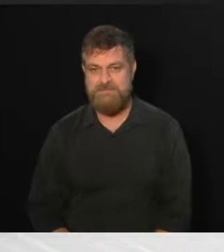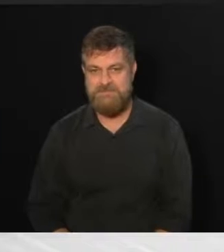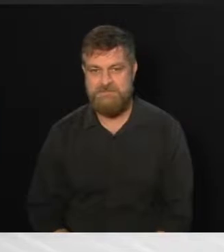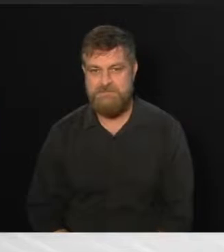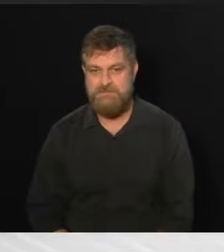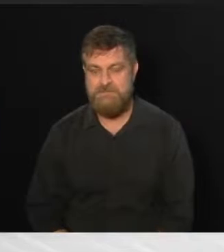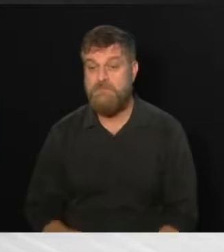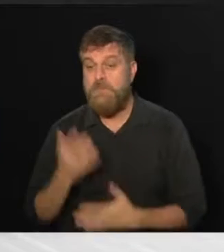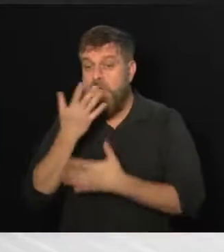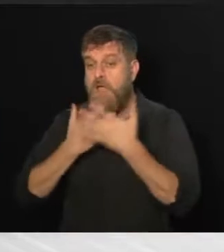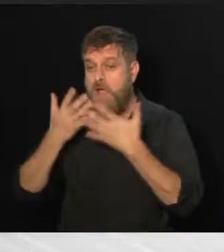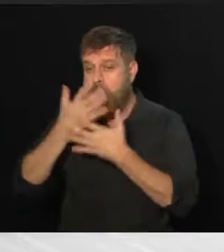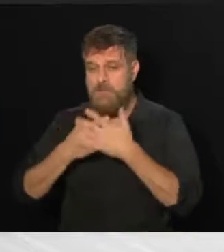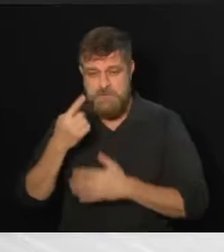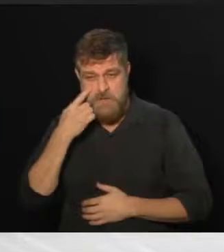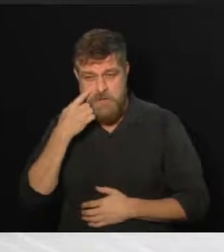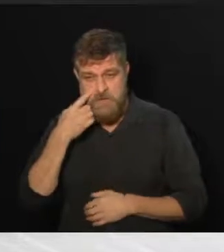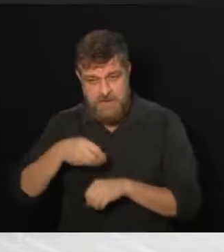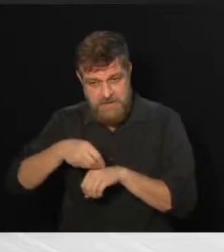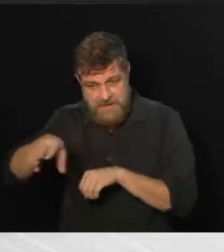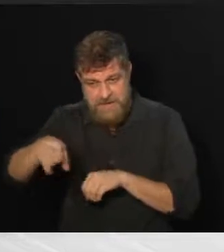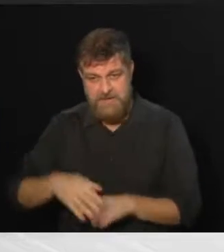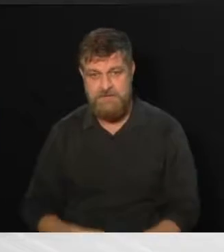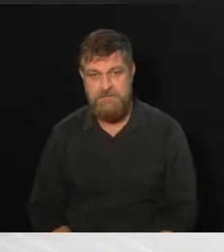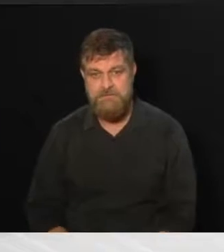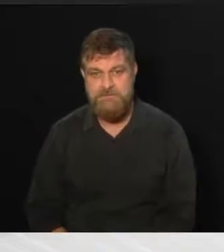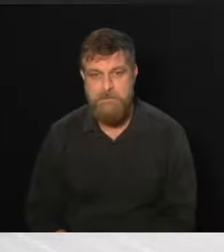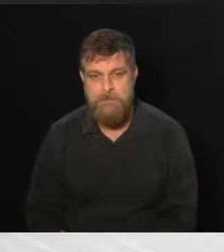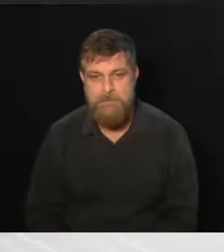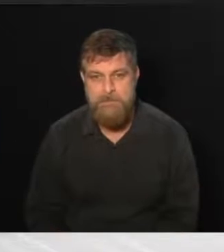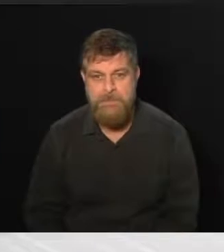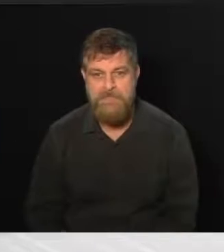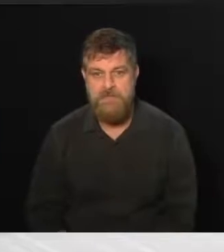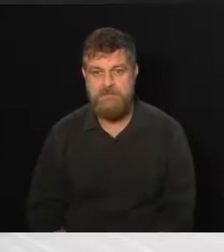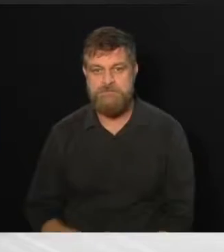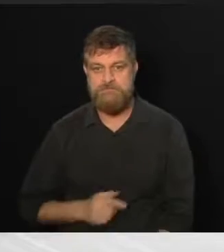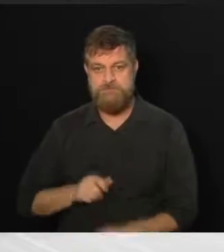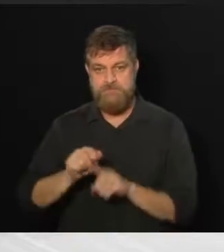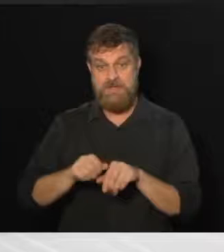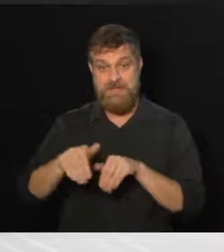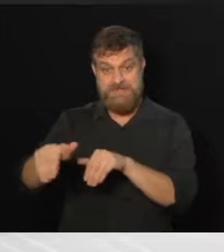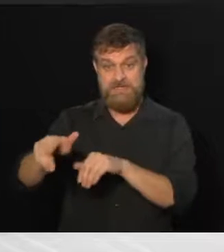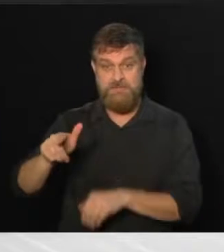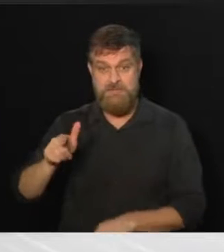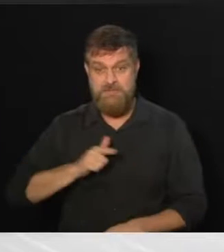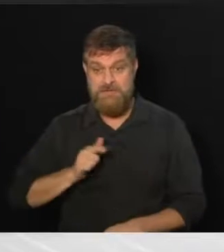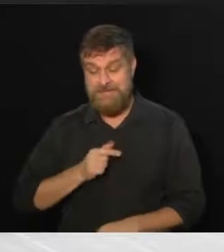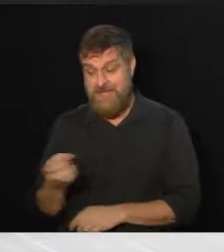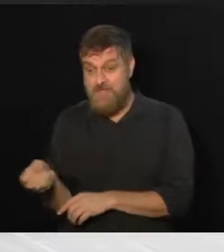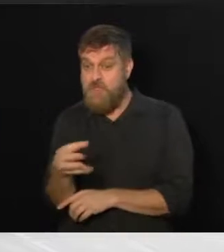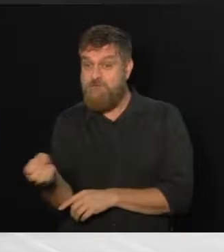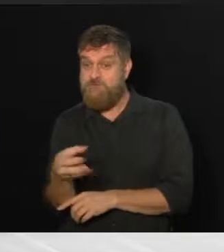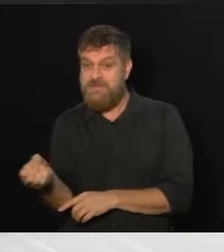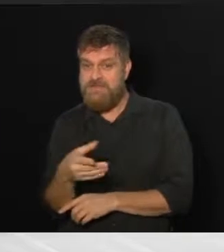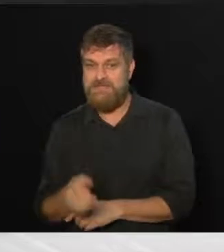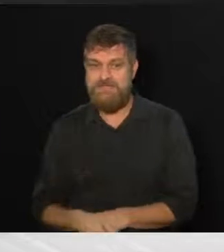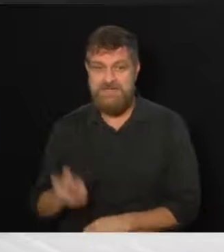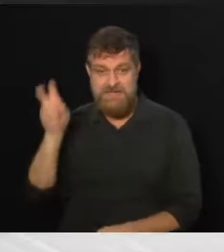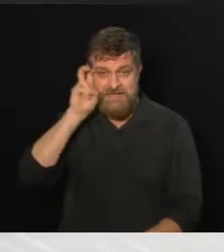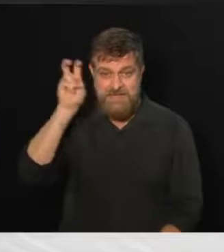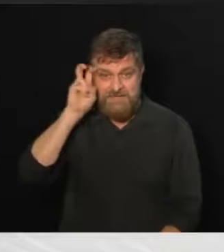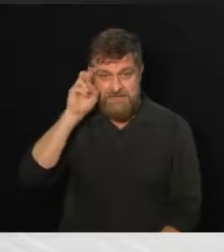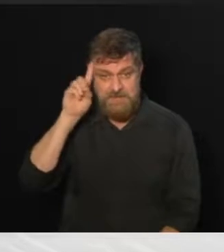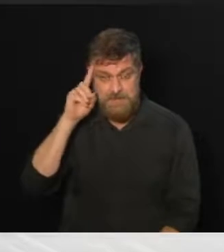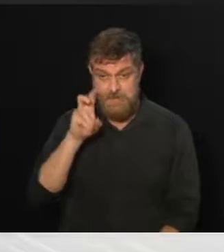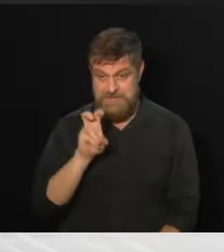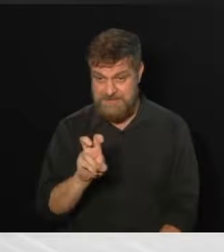Vamos de música. Olha esse recadinho. E para comemorar esse mês de setembro, vamos ter várias novidades. Nessa quinta-feira, dia